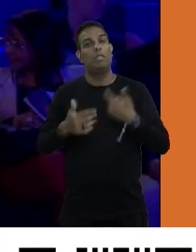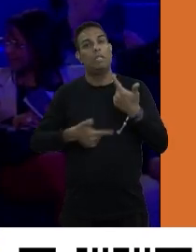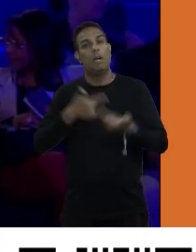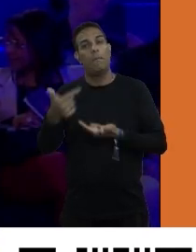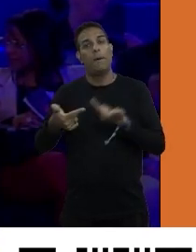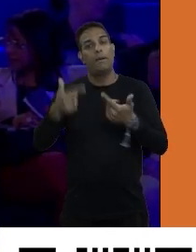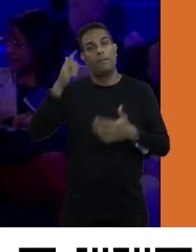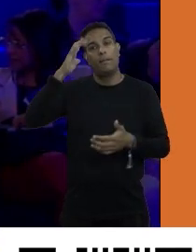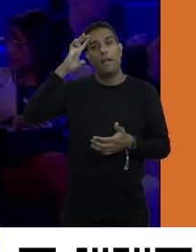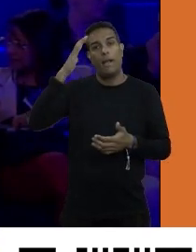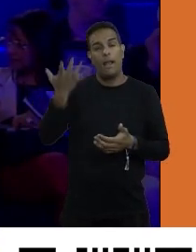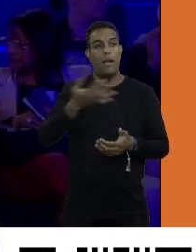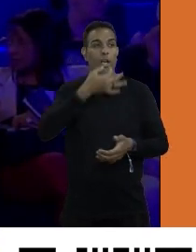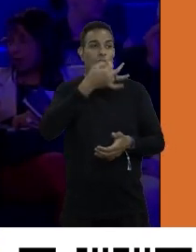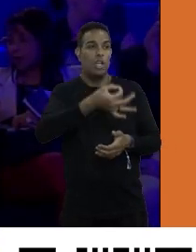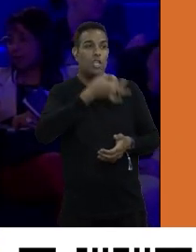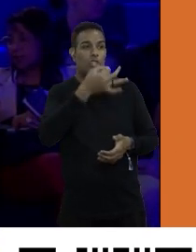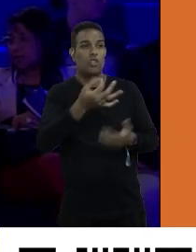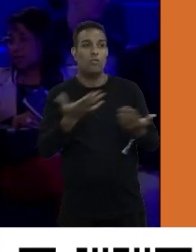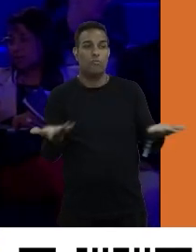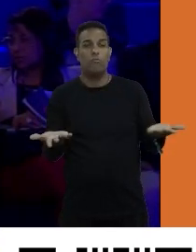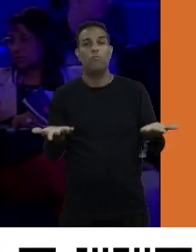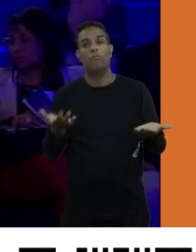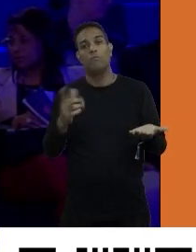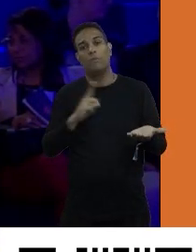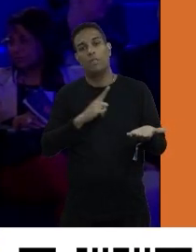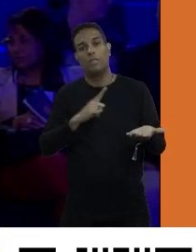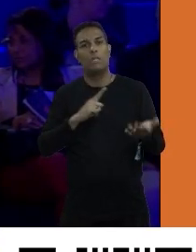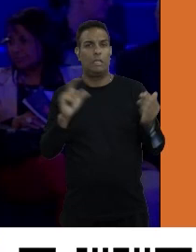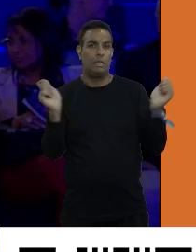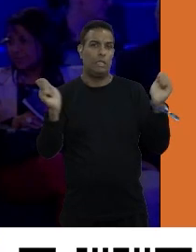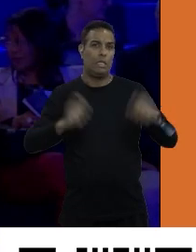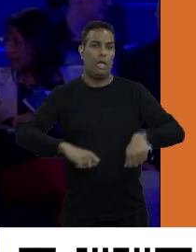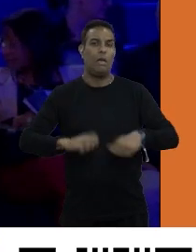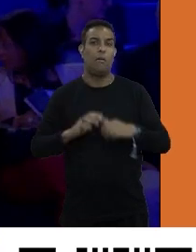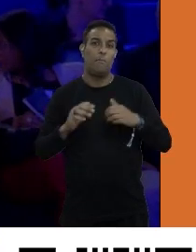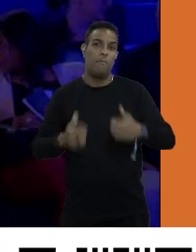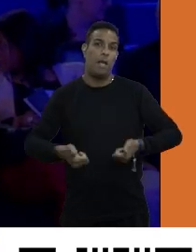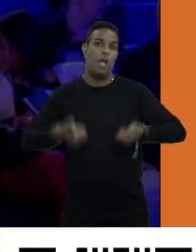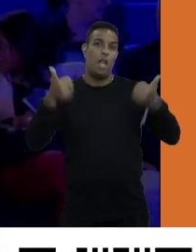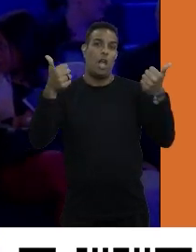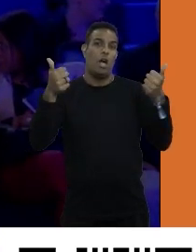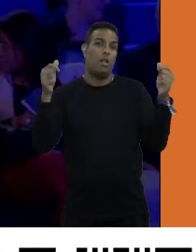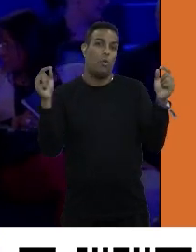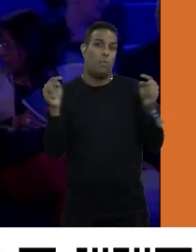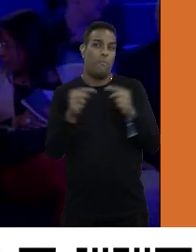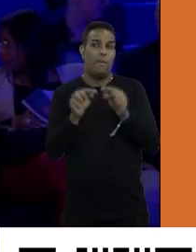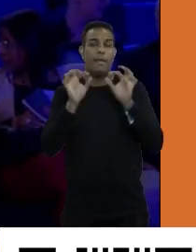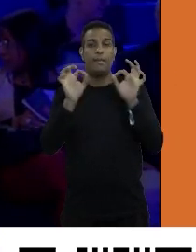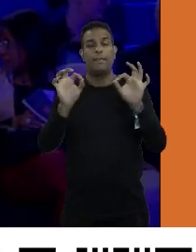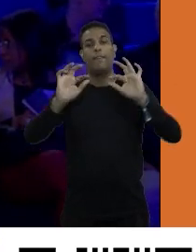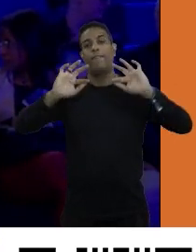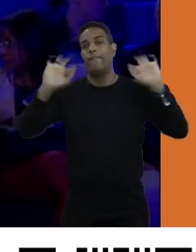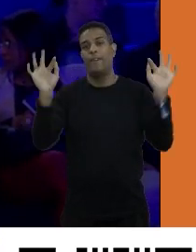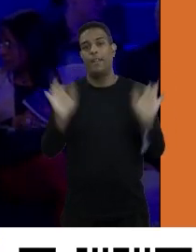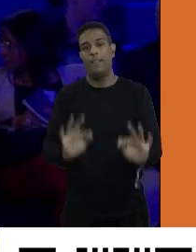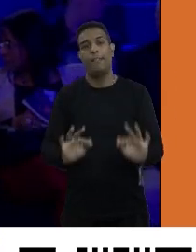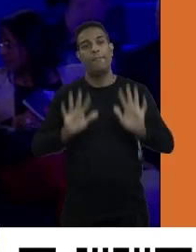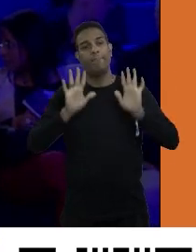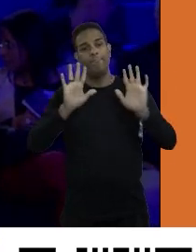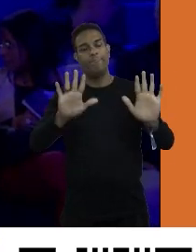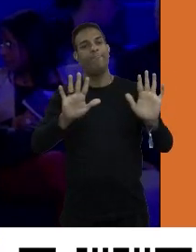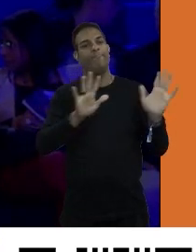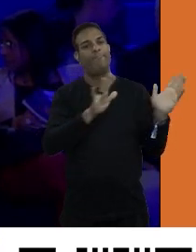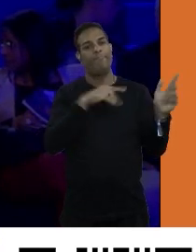na solução do que ficar só criticando. Tem possibilidade de melhora? Isso é que eu fico feliz. Tem. Está vindo